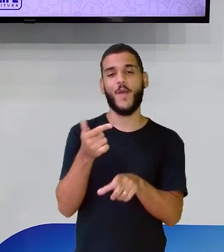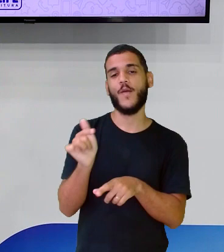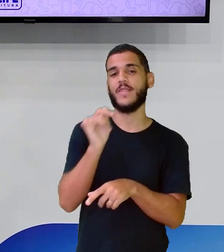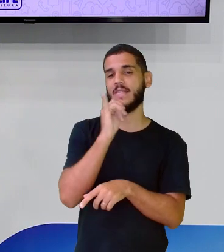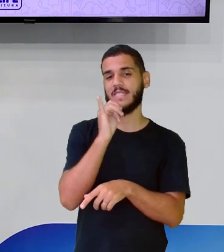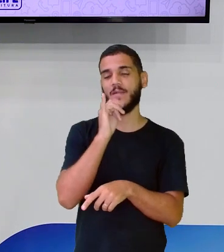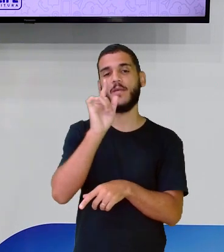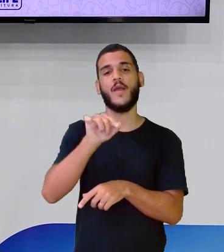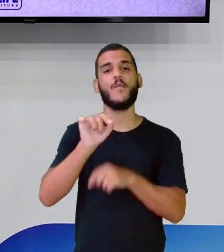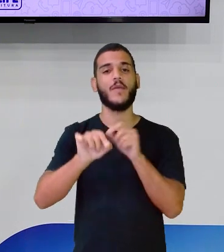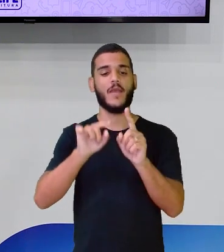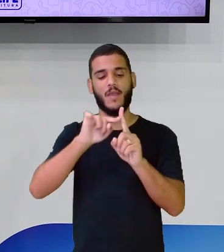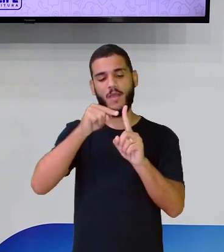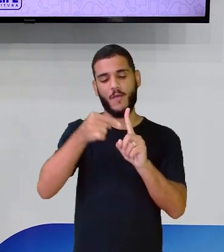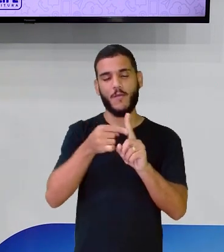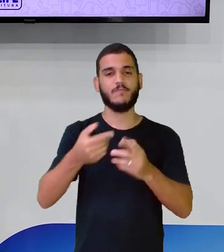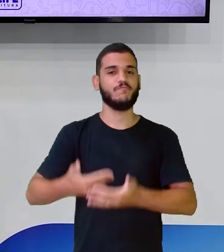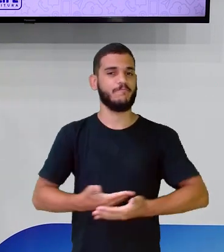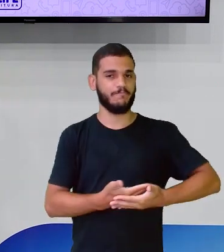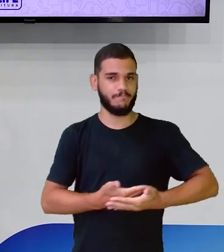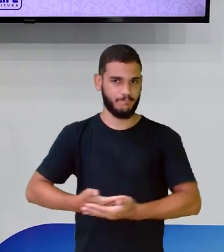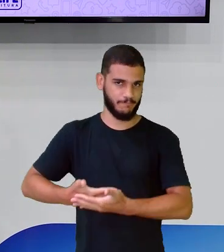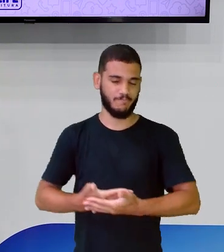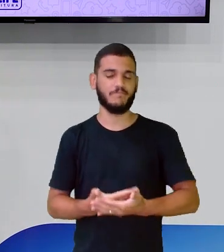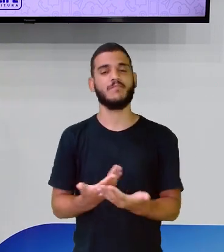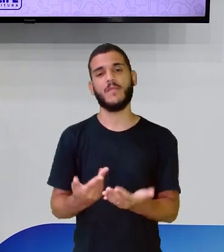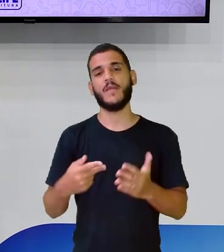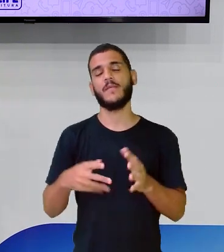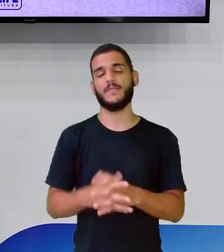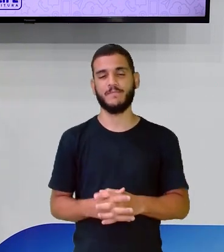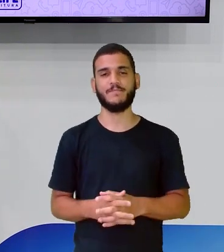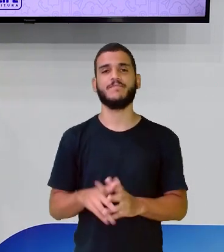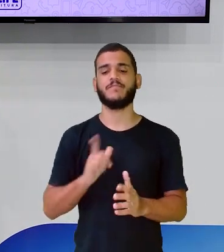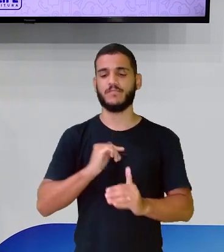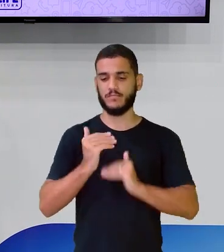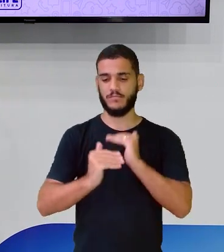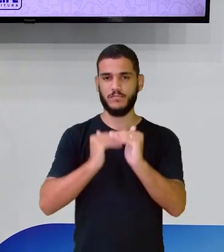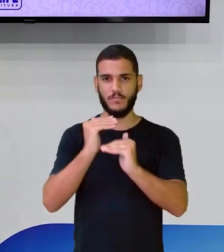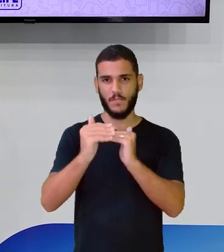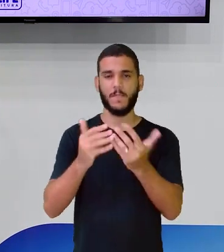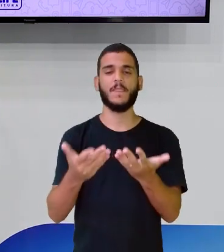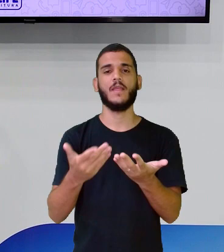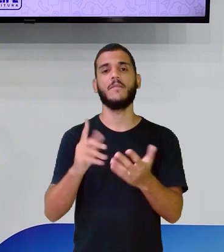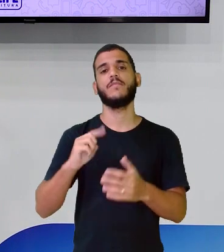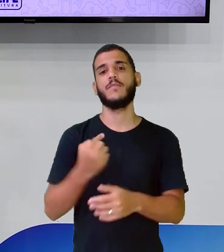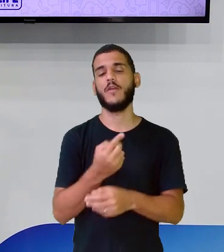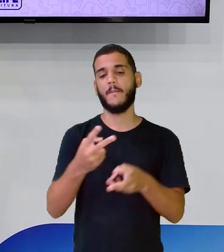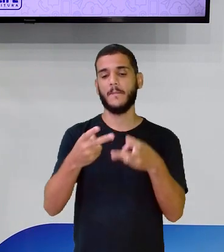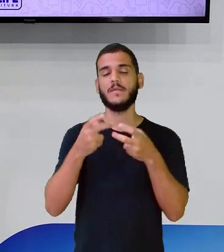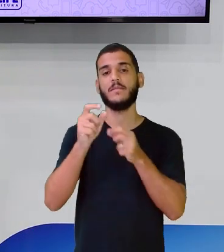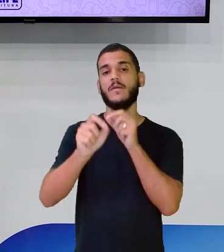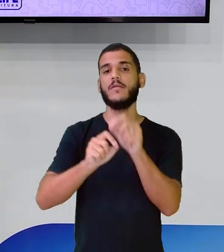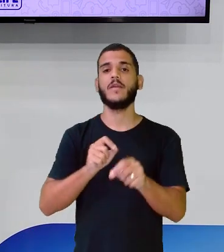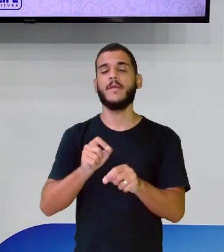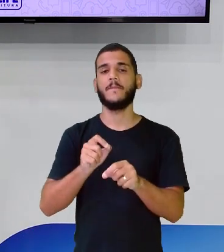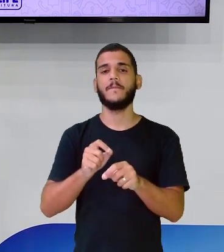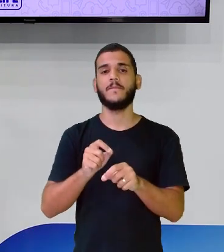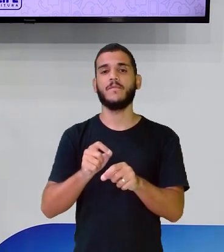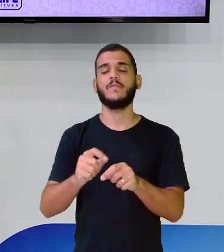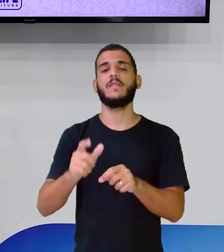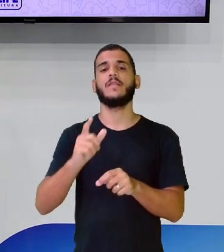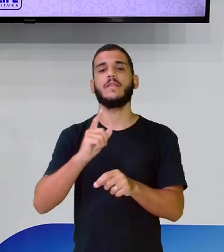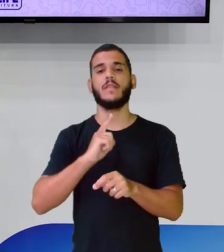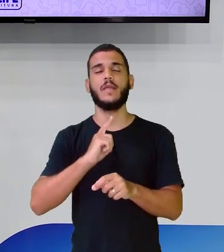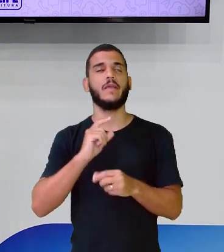o feto, né? Se a gente pegar um bebê em processo de desenvolvimento, a gente vai ver que ele está